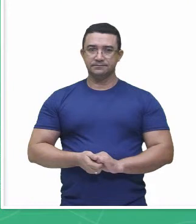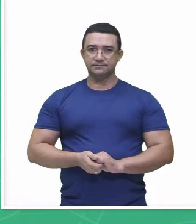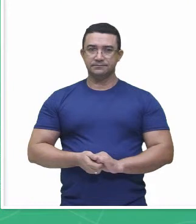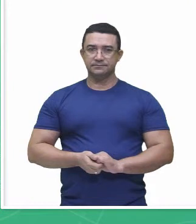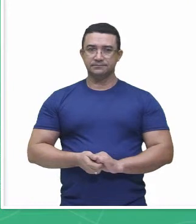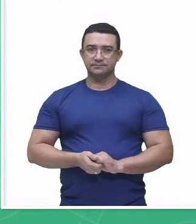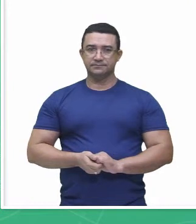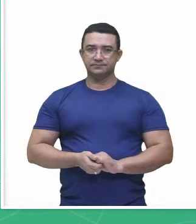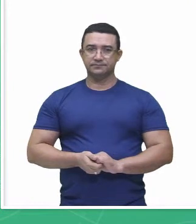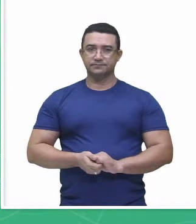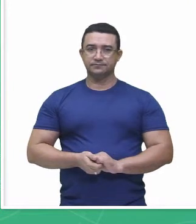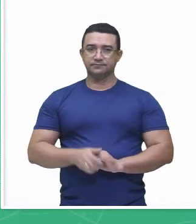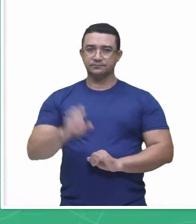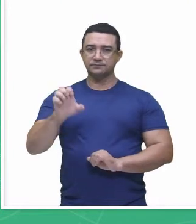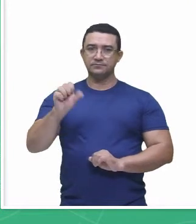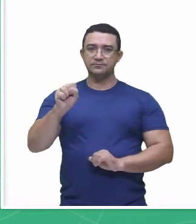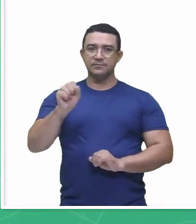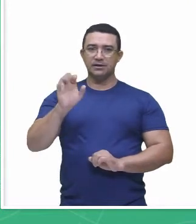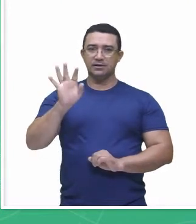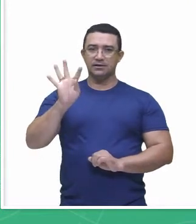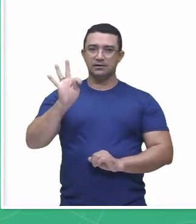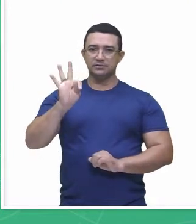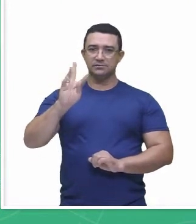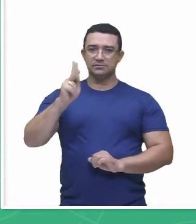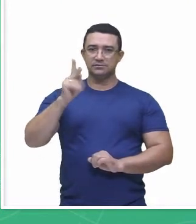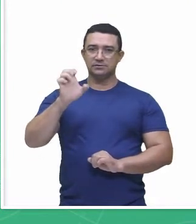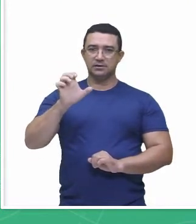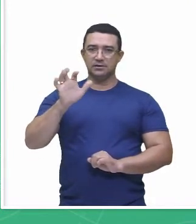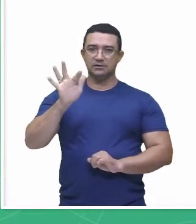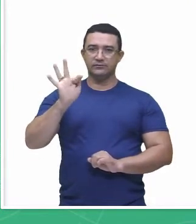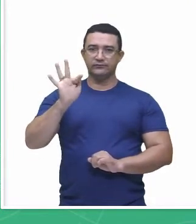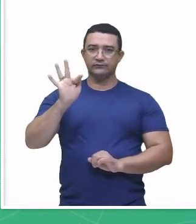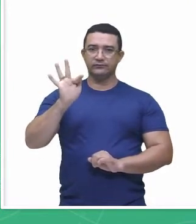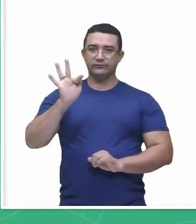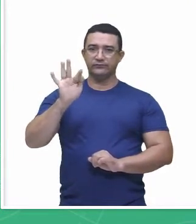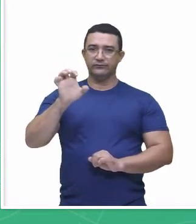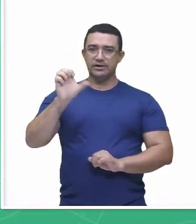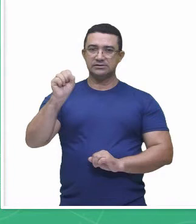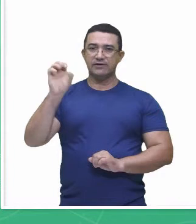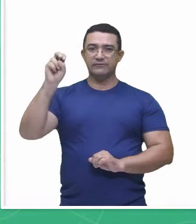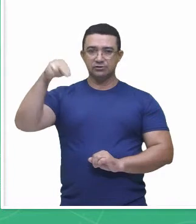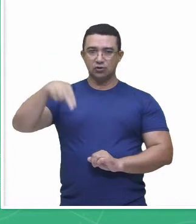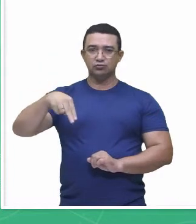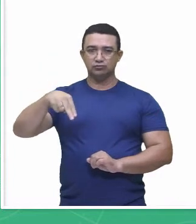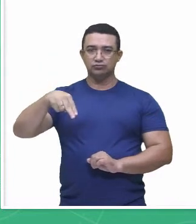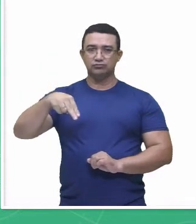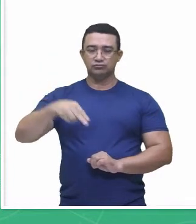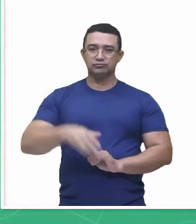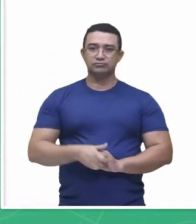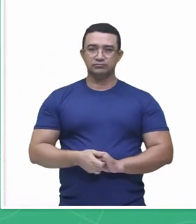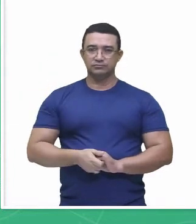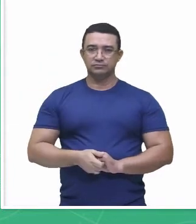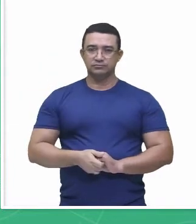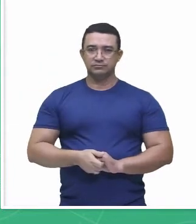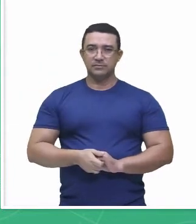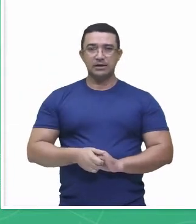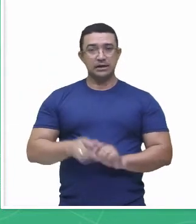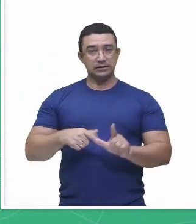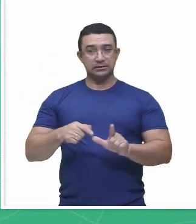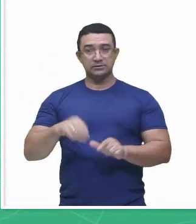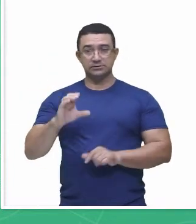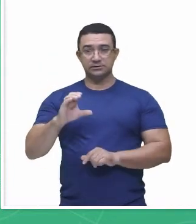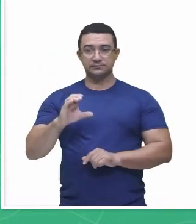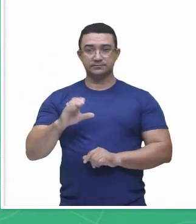Então, por último aí, nós temos a Stephanie, ou Stephenson. É um nome masculino ali, tá? Pelo son ali no